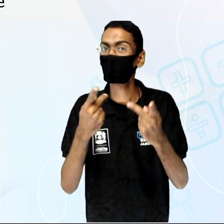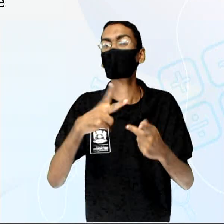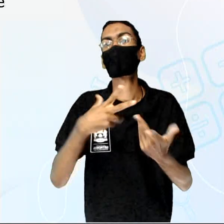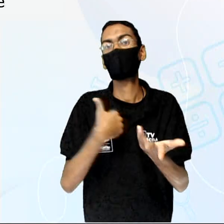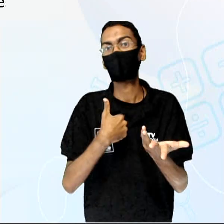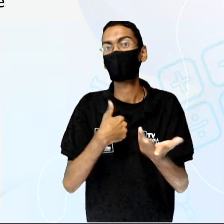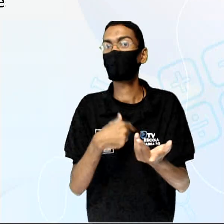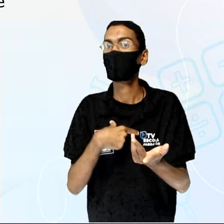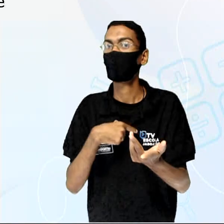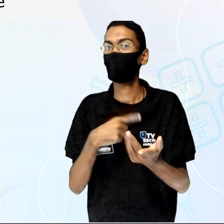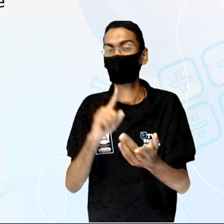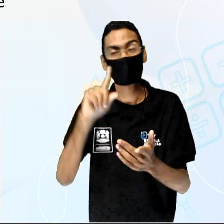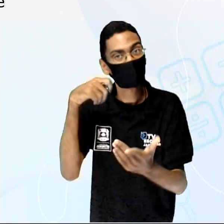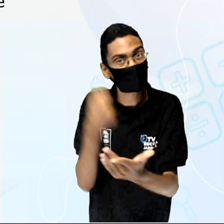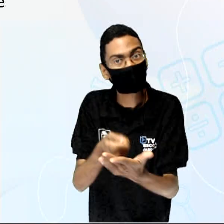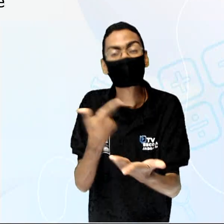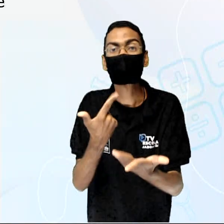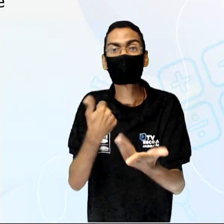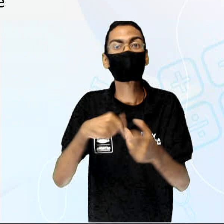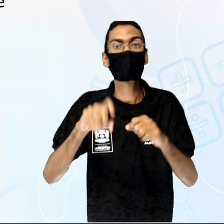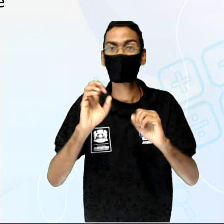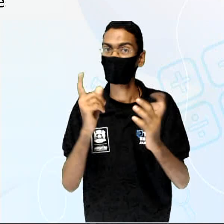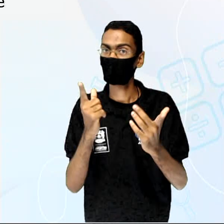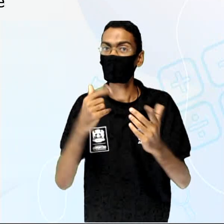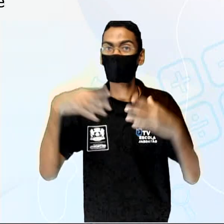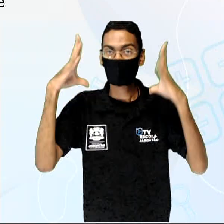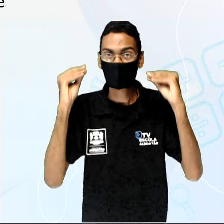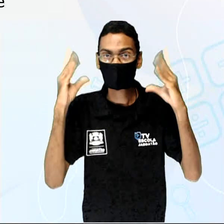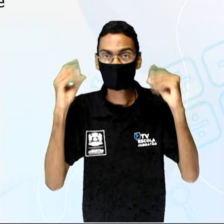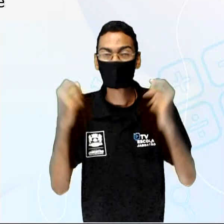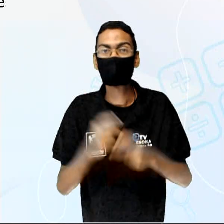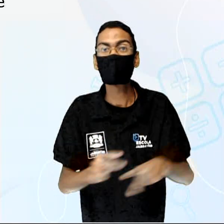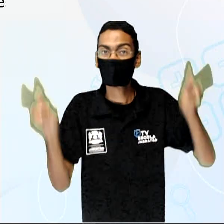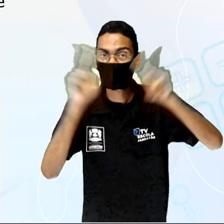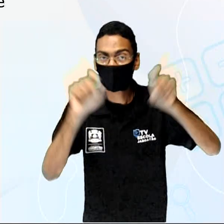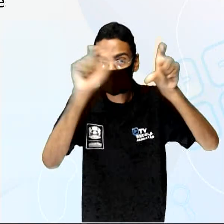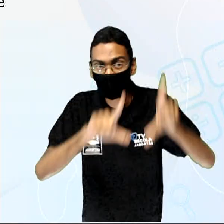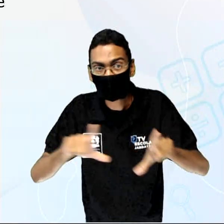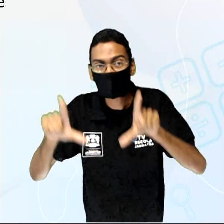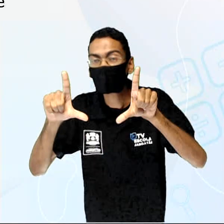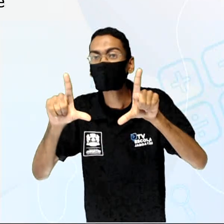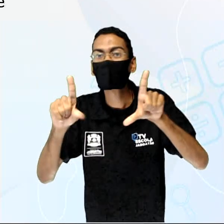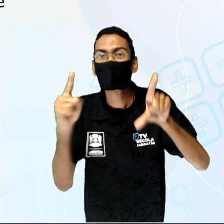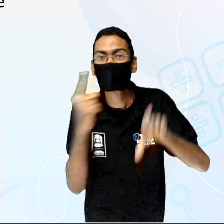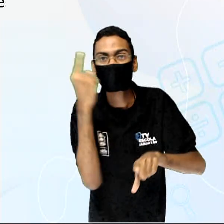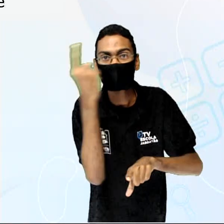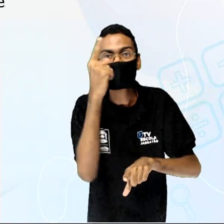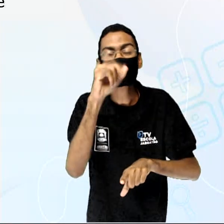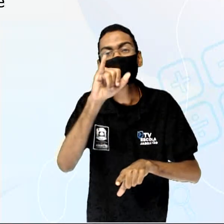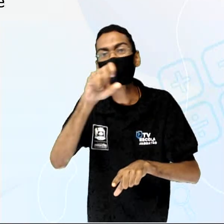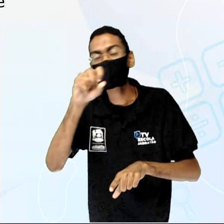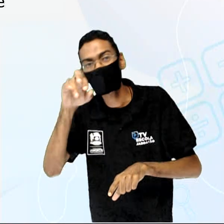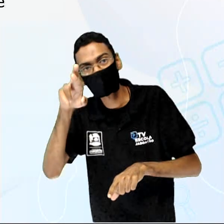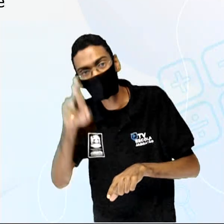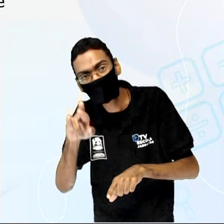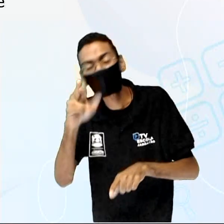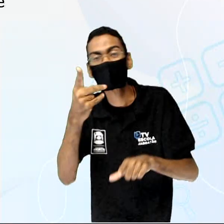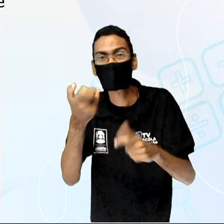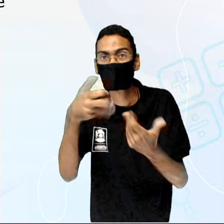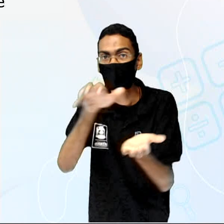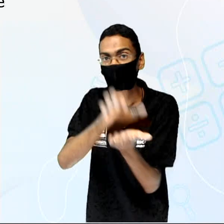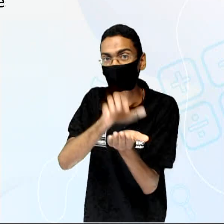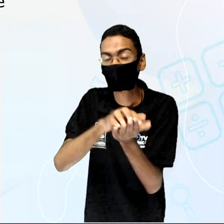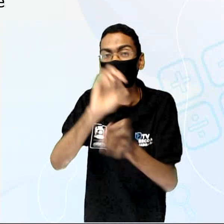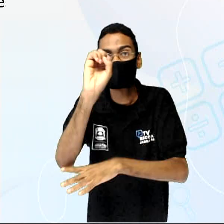empréstimos a juros. Essa imagem linda que a gente vê aí do Alto da Sé, com Recife e ao fundo e